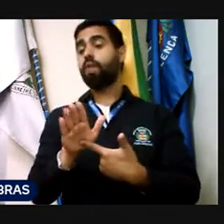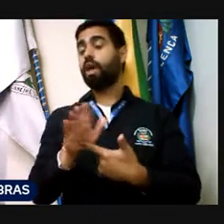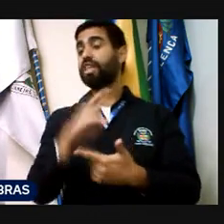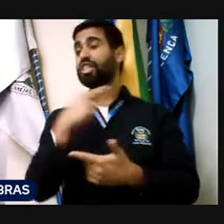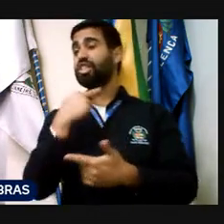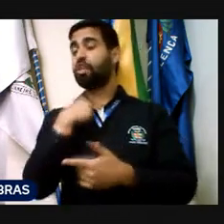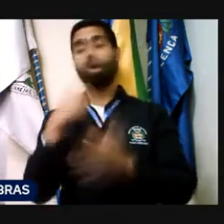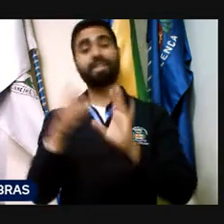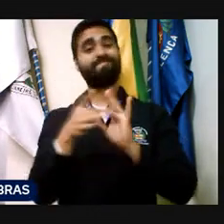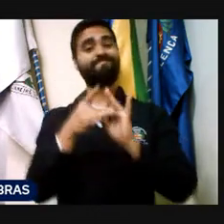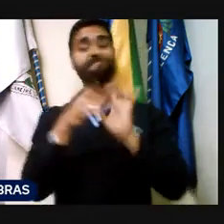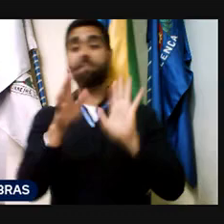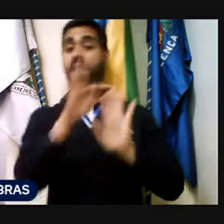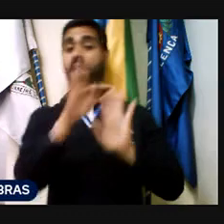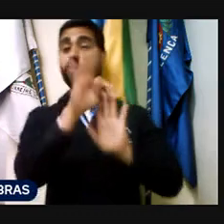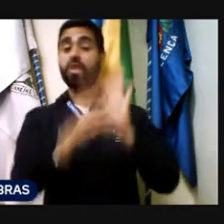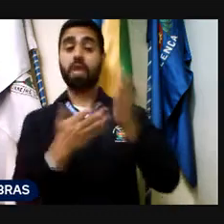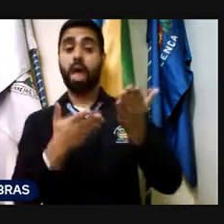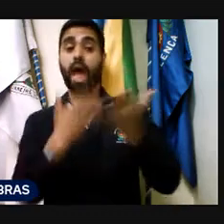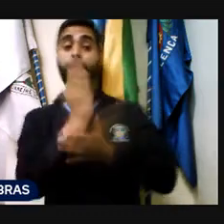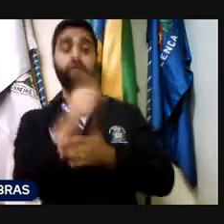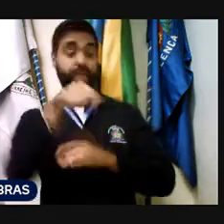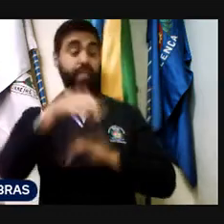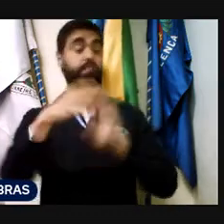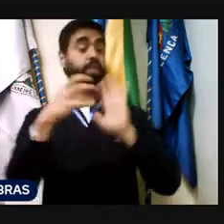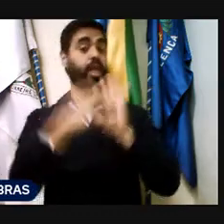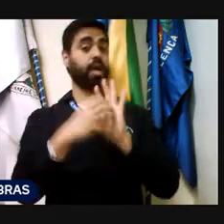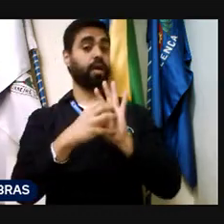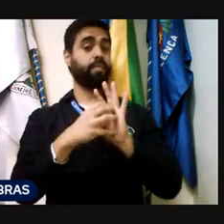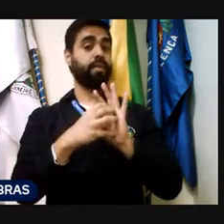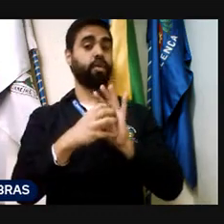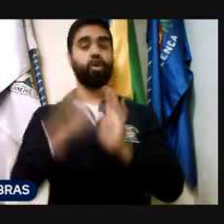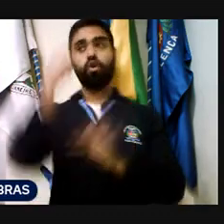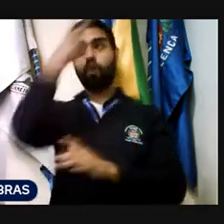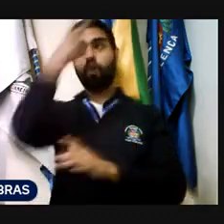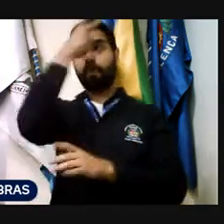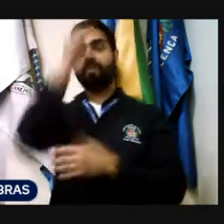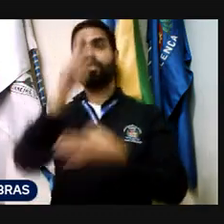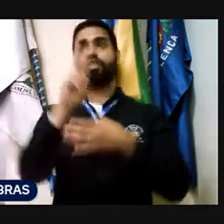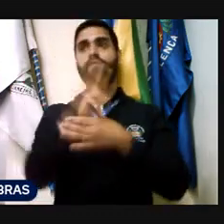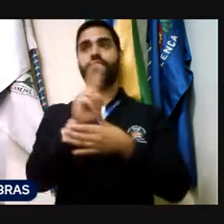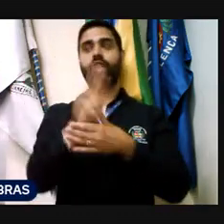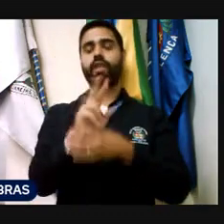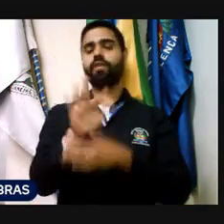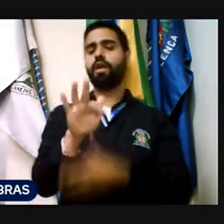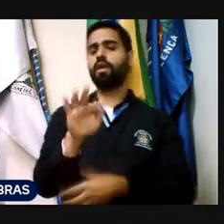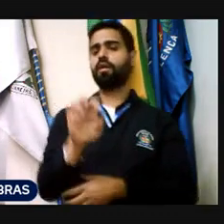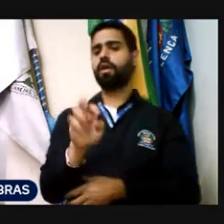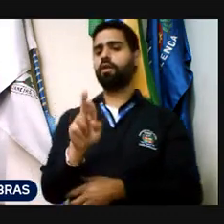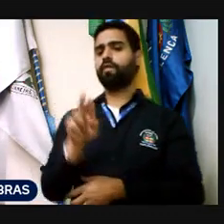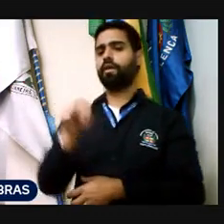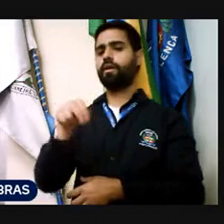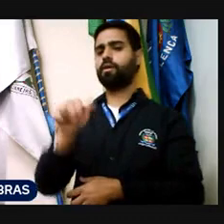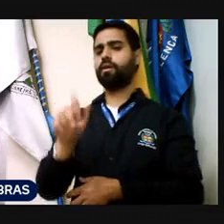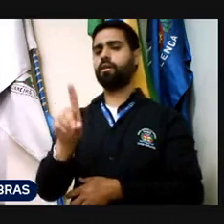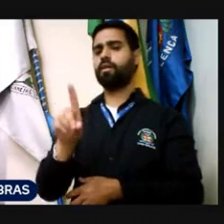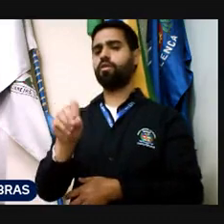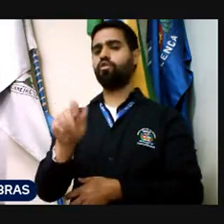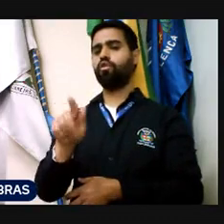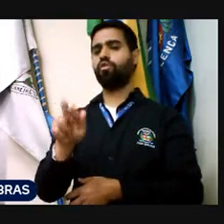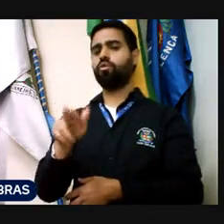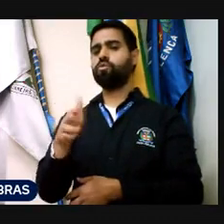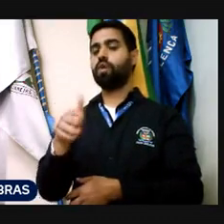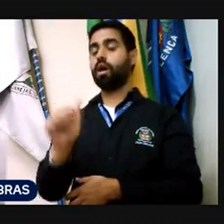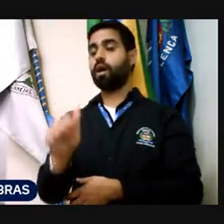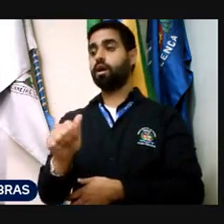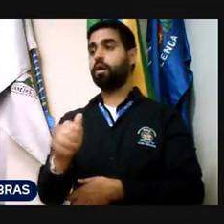sanção do texto aprovado por essa Igreja Casa Legislativa, o prefeito municipal de Valença, Luiz Fernando Furtado da Graça, no uso das atribuições